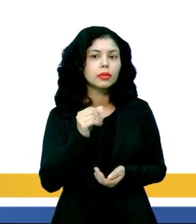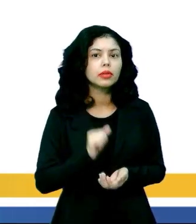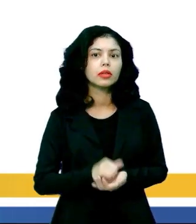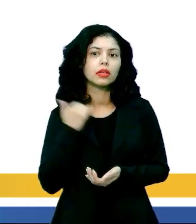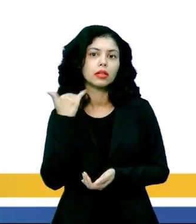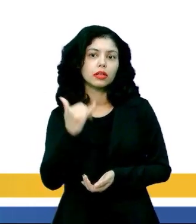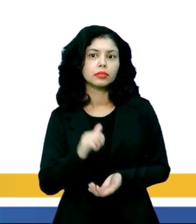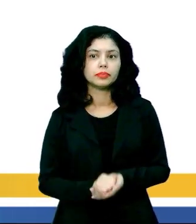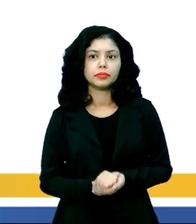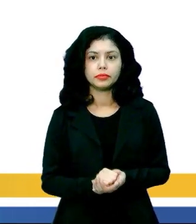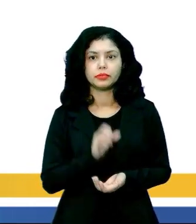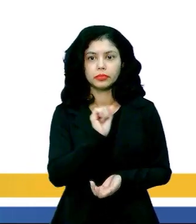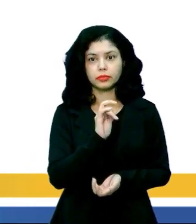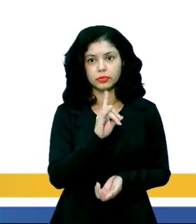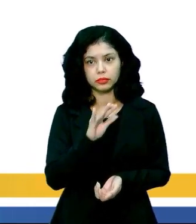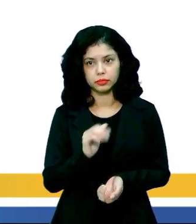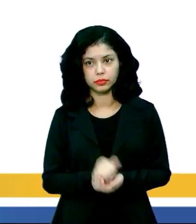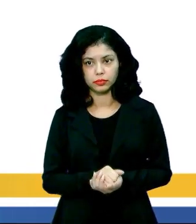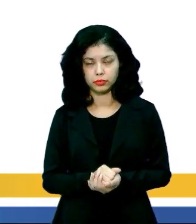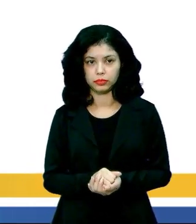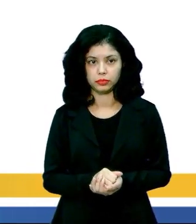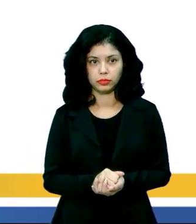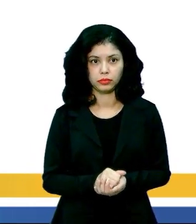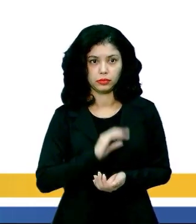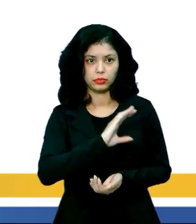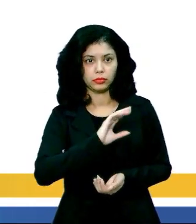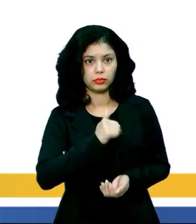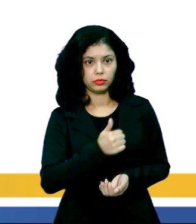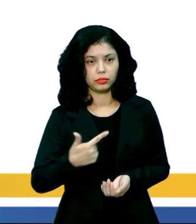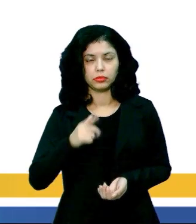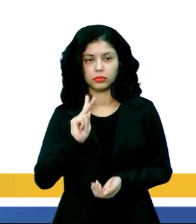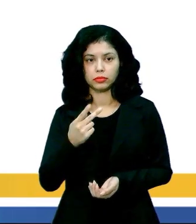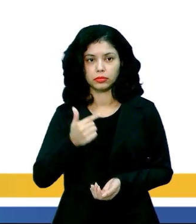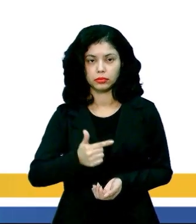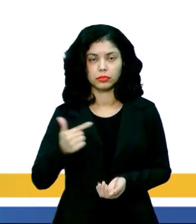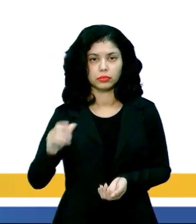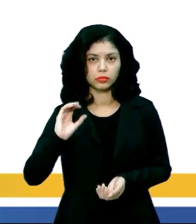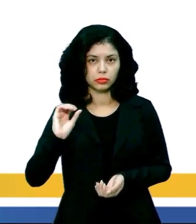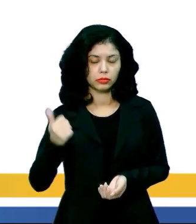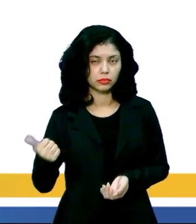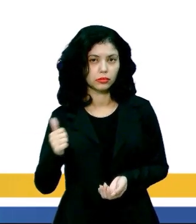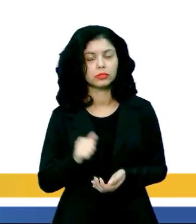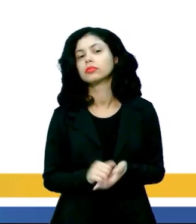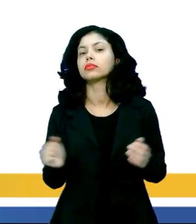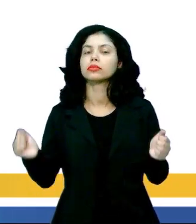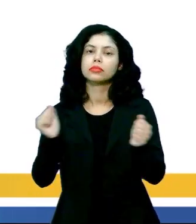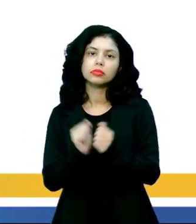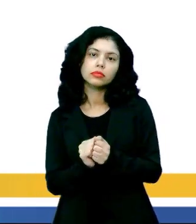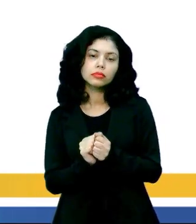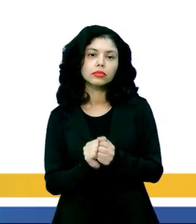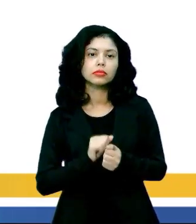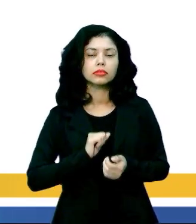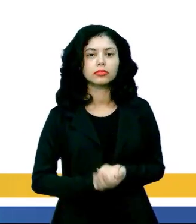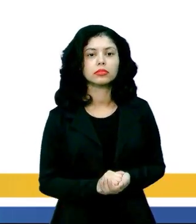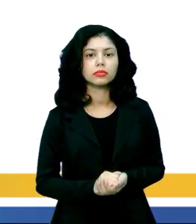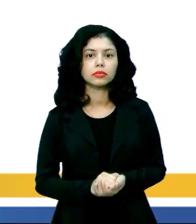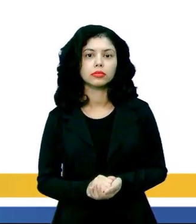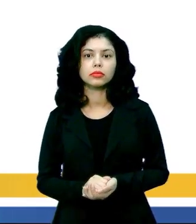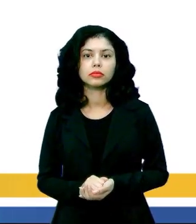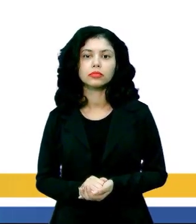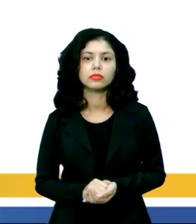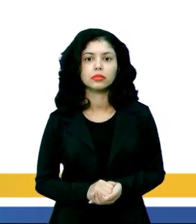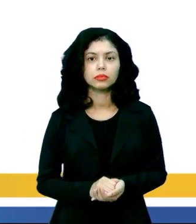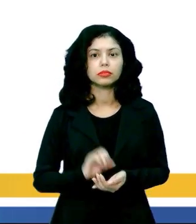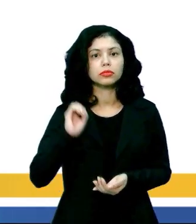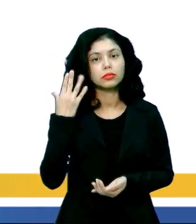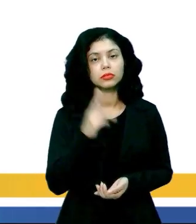fornece energia. A sacarose, que é um disacarídeo de fórmula C12H22O11, que é a junção da glicose mais a frutose, é o